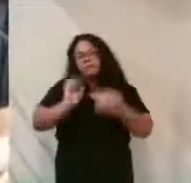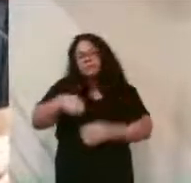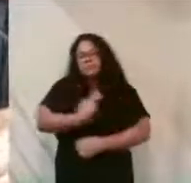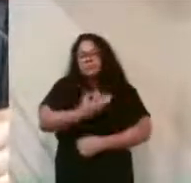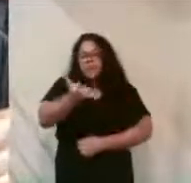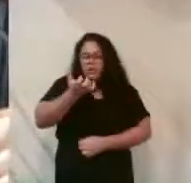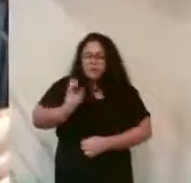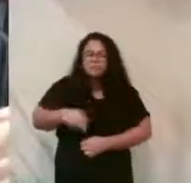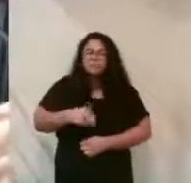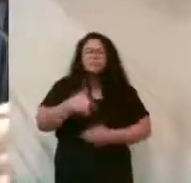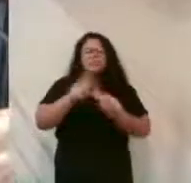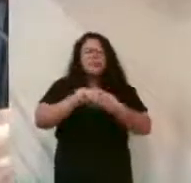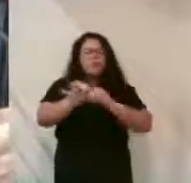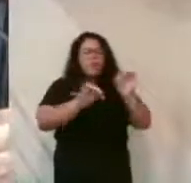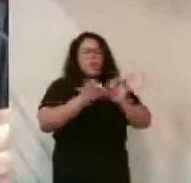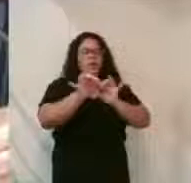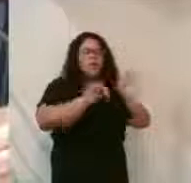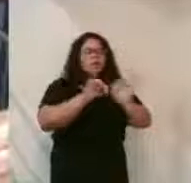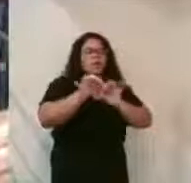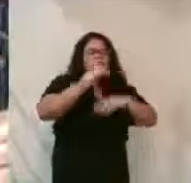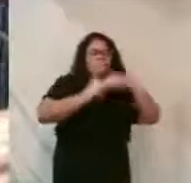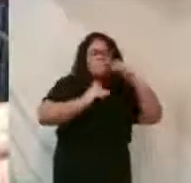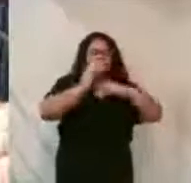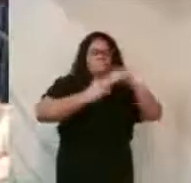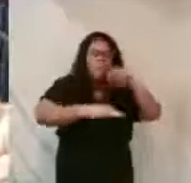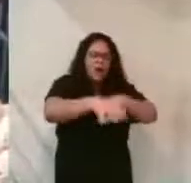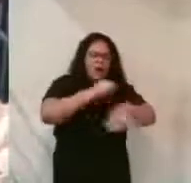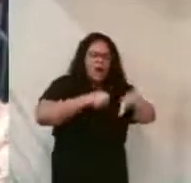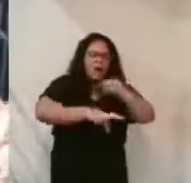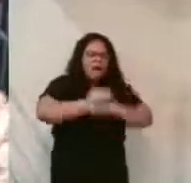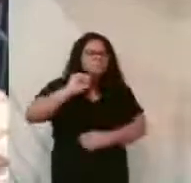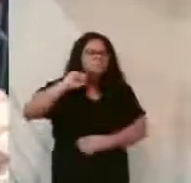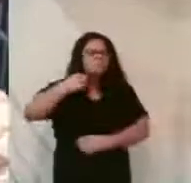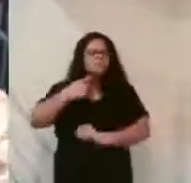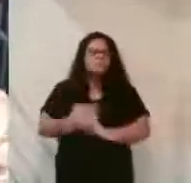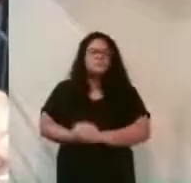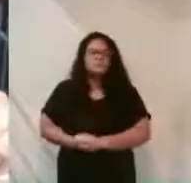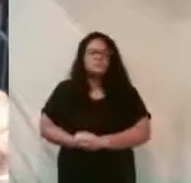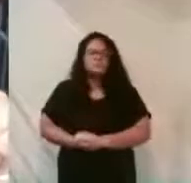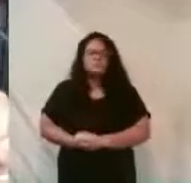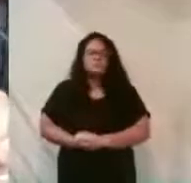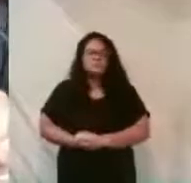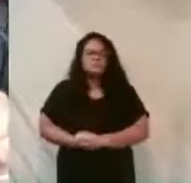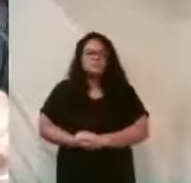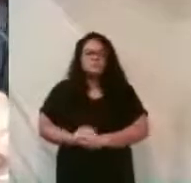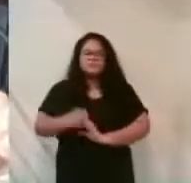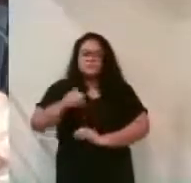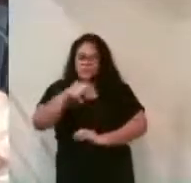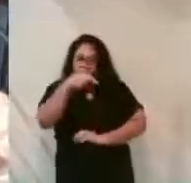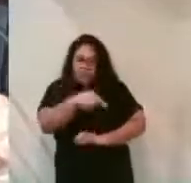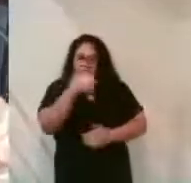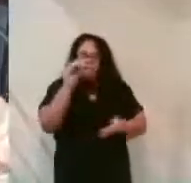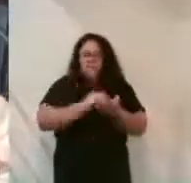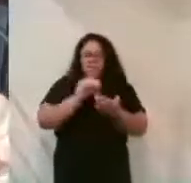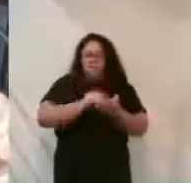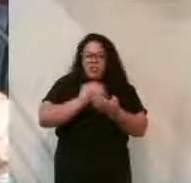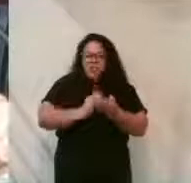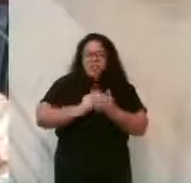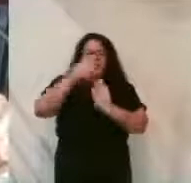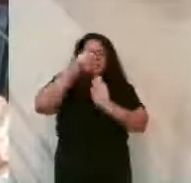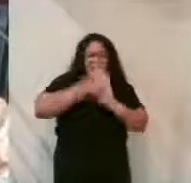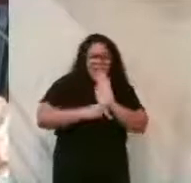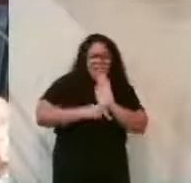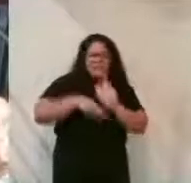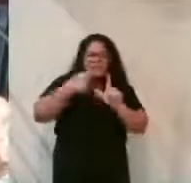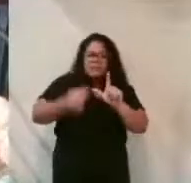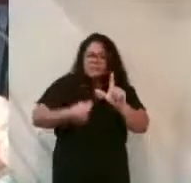a organização dos catadores. A gente não consegue avançar na logística reversa sem esse grupo de trabalho, que são